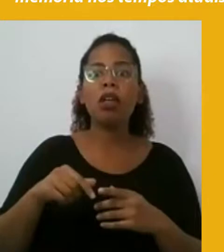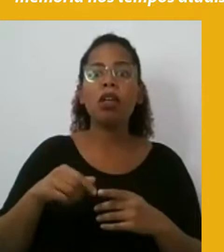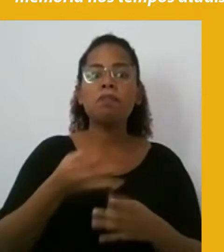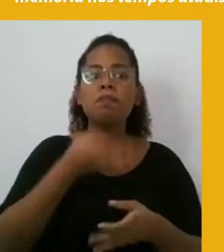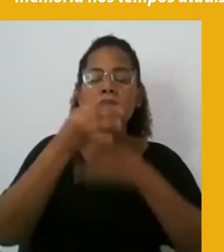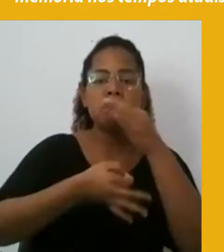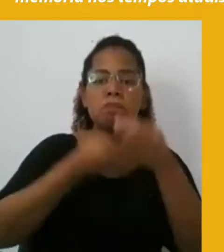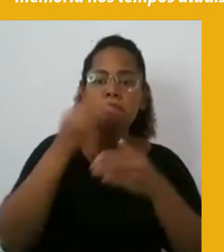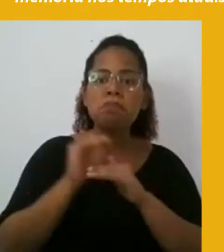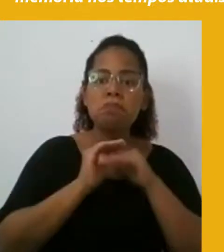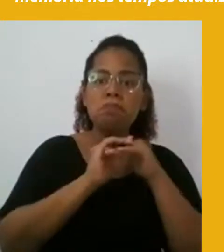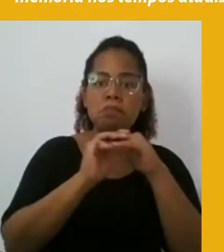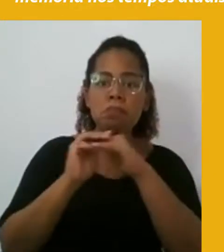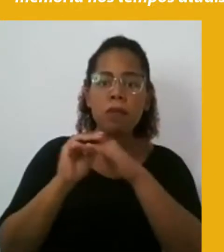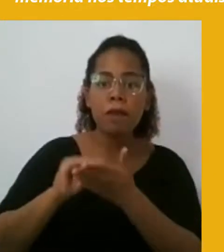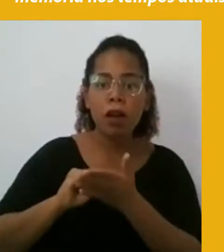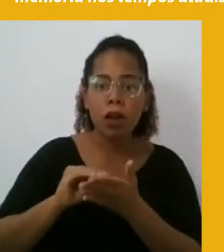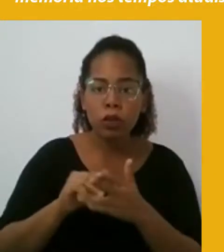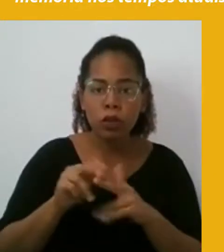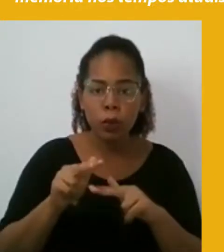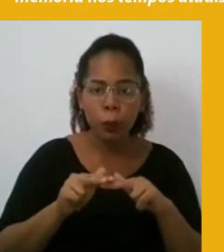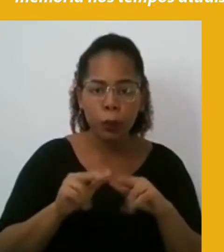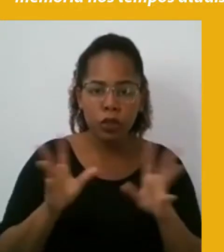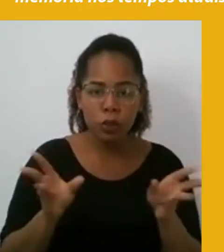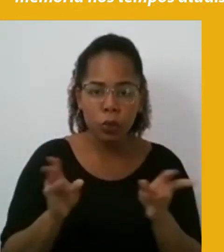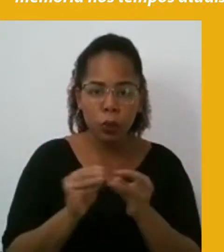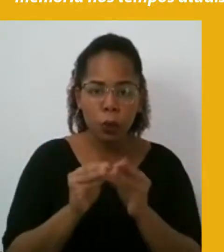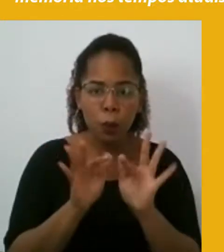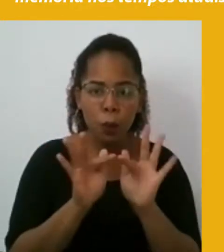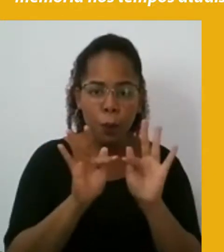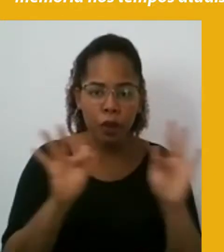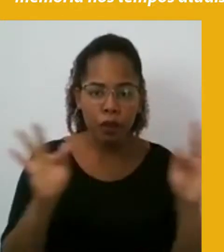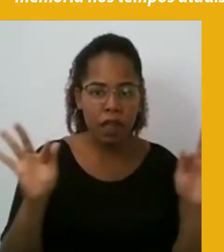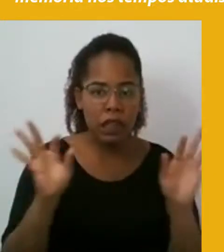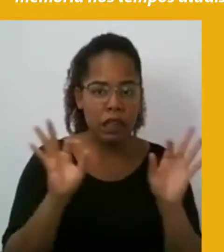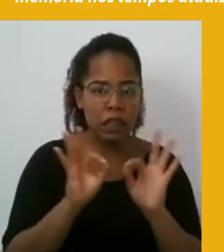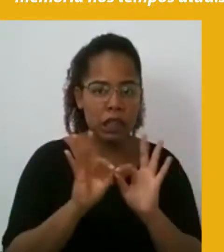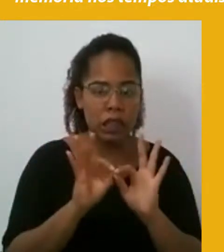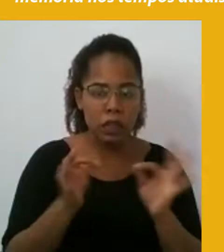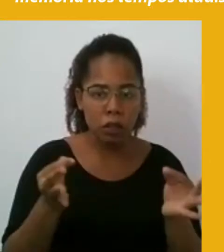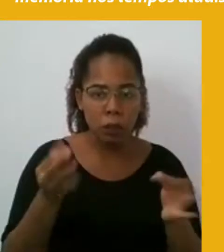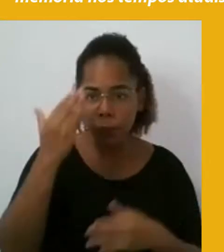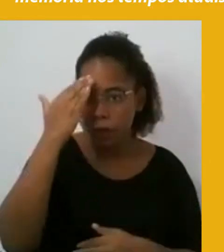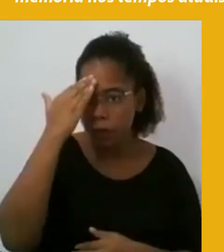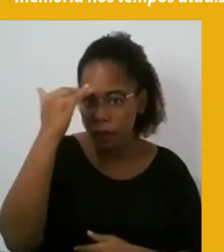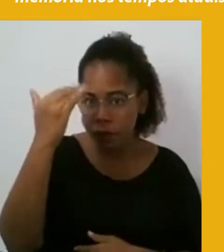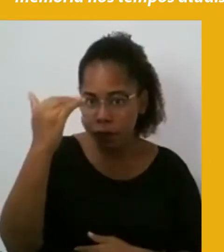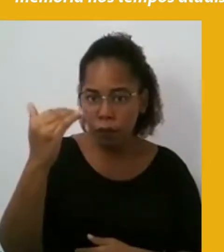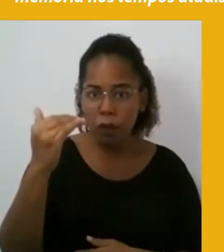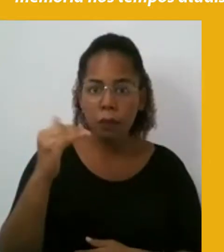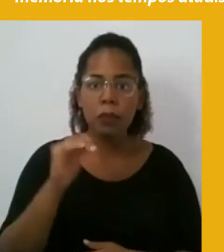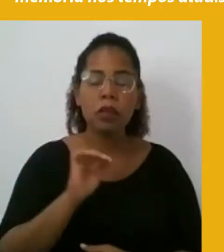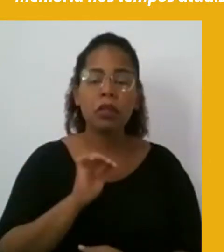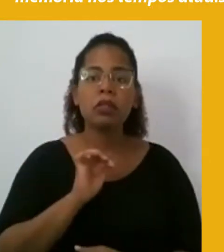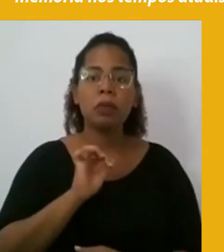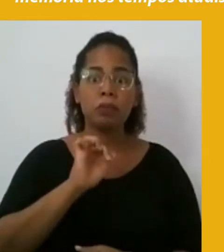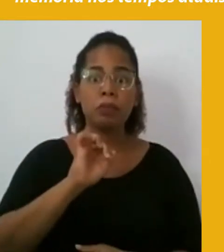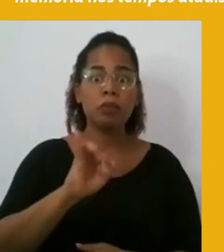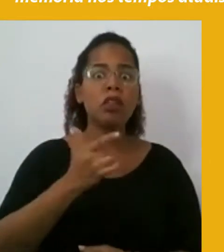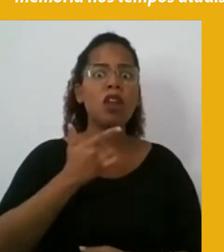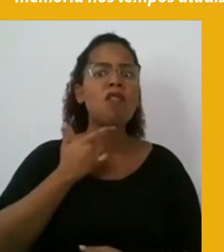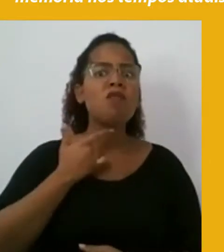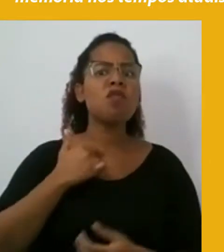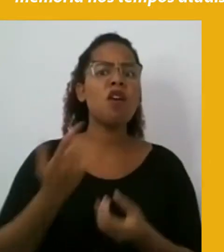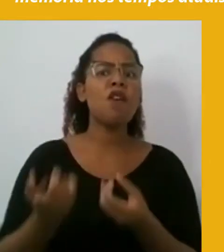belíssima, do Krenak, que ele dizia: se for para voltar à normalidade, de que teria valido a morte de tantas milhares